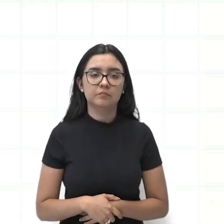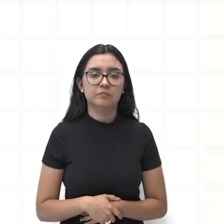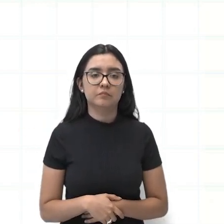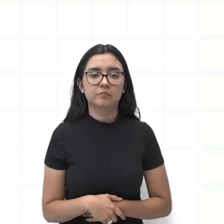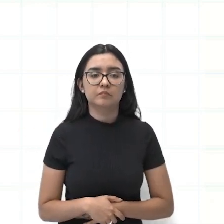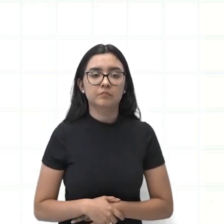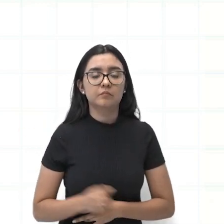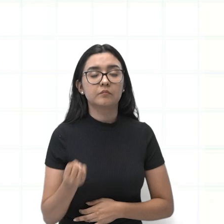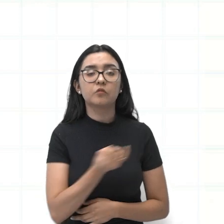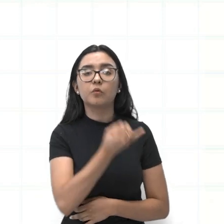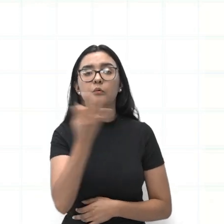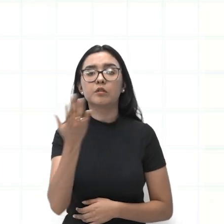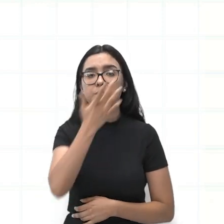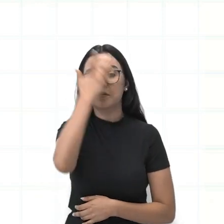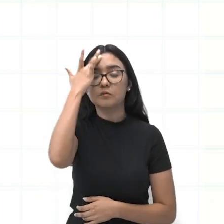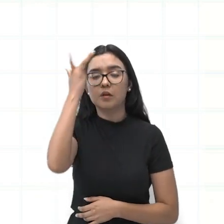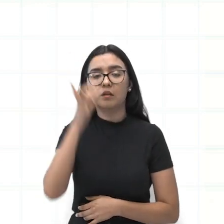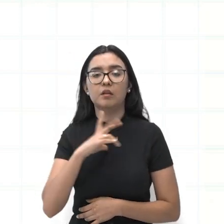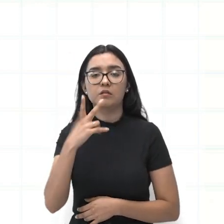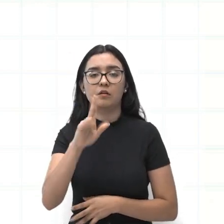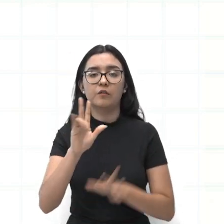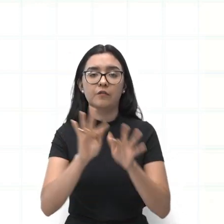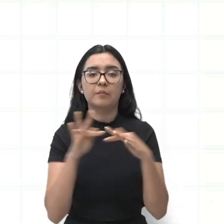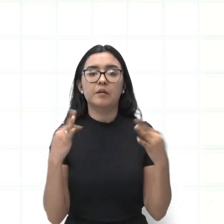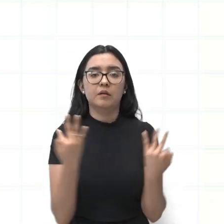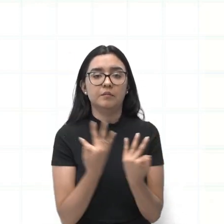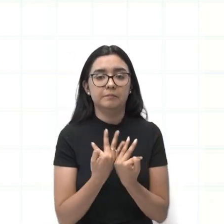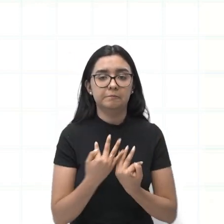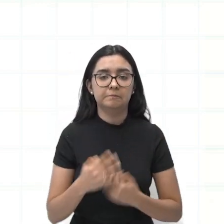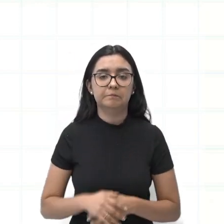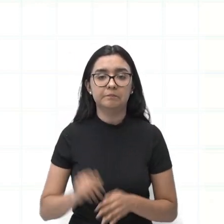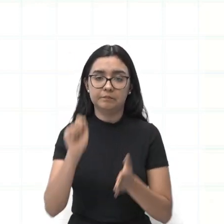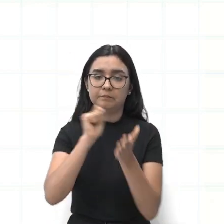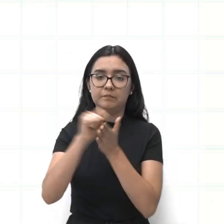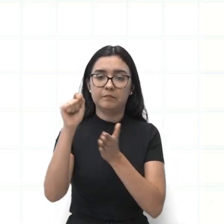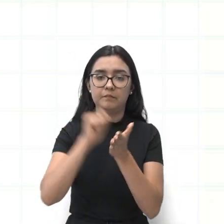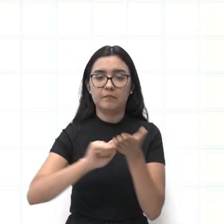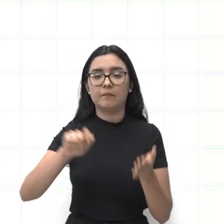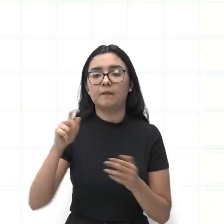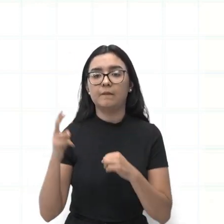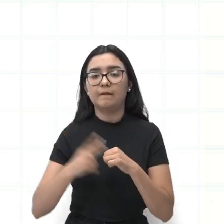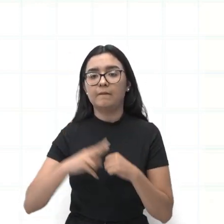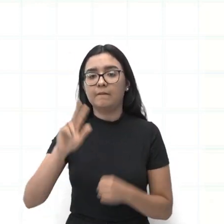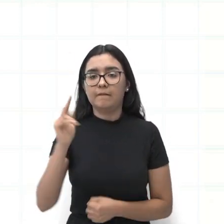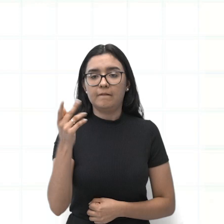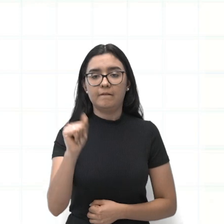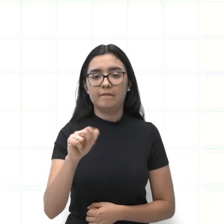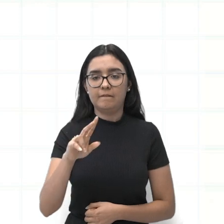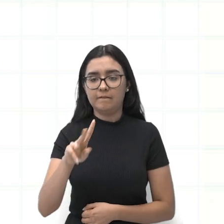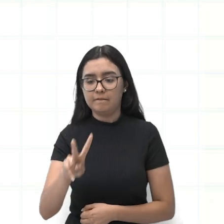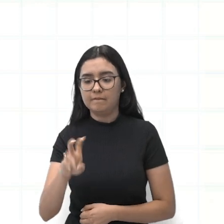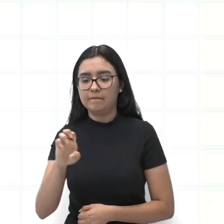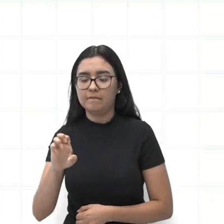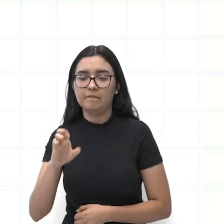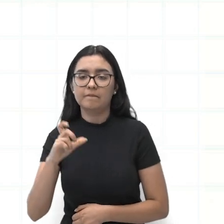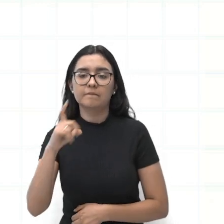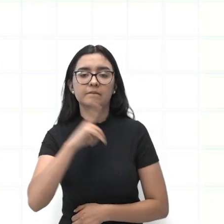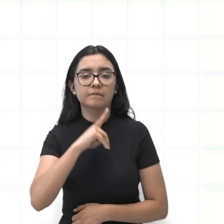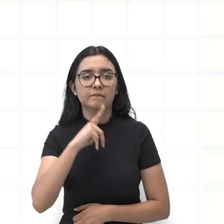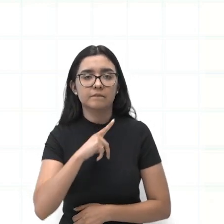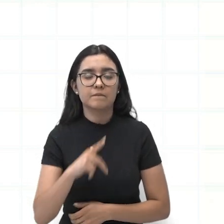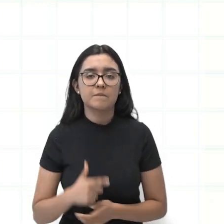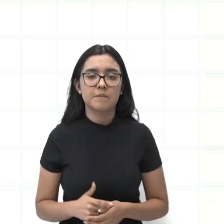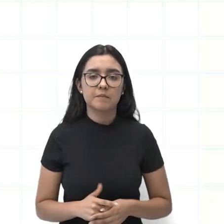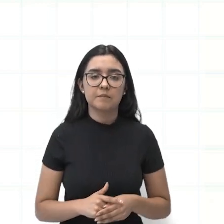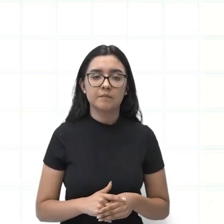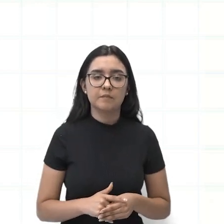have? Quantos membros sua família tem? Anotem aí o verbo have, tem. Do